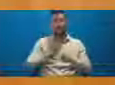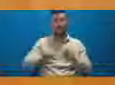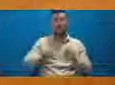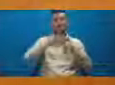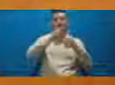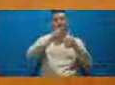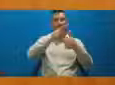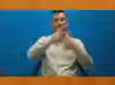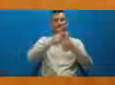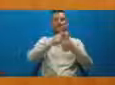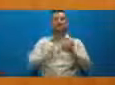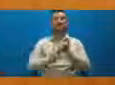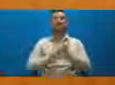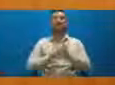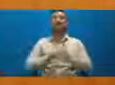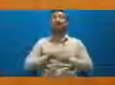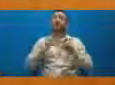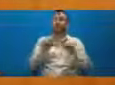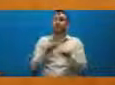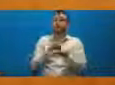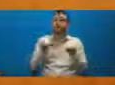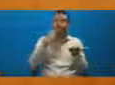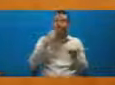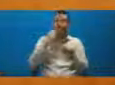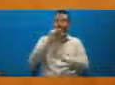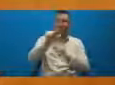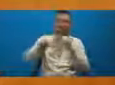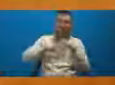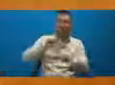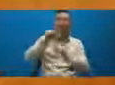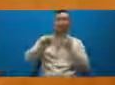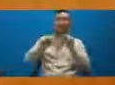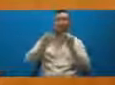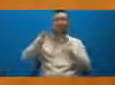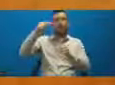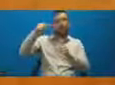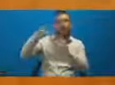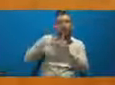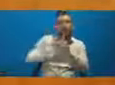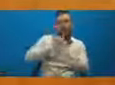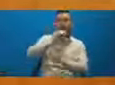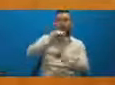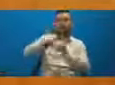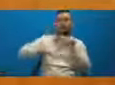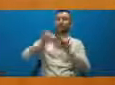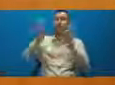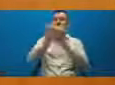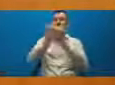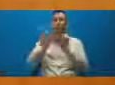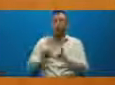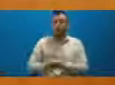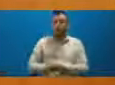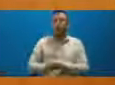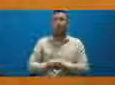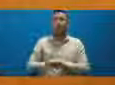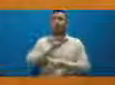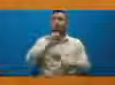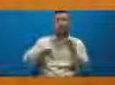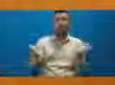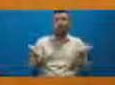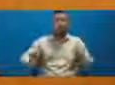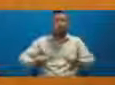lugar é como se ver essa mudança é uma profunda transformação estrutural e para torná-la viável'